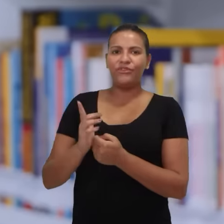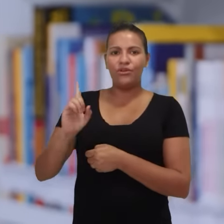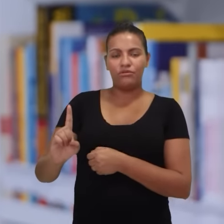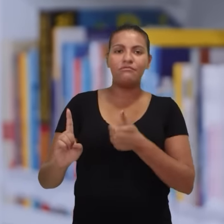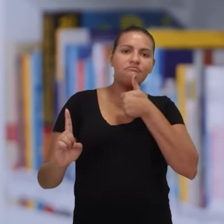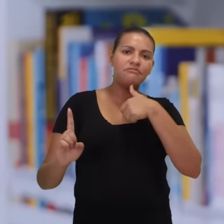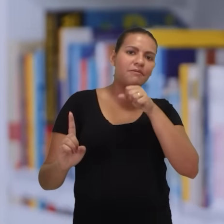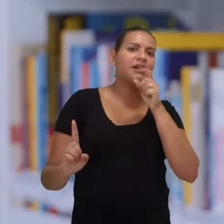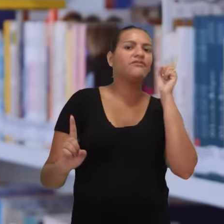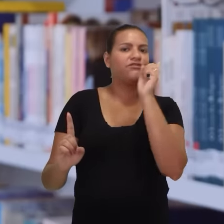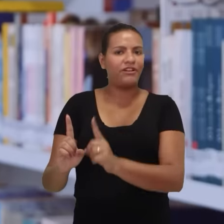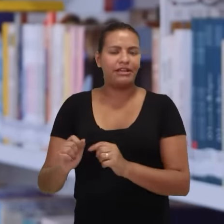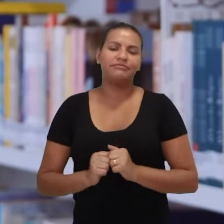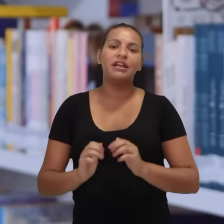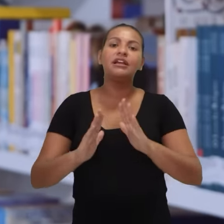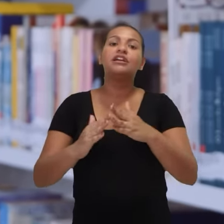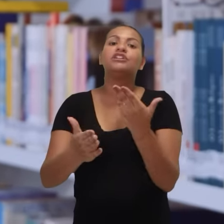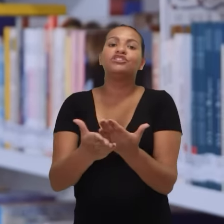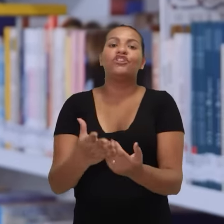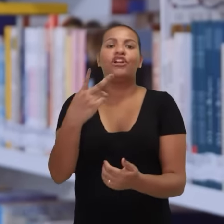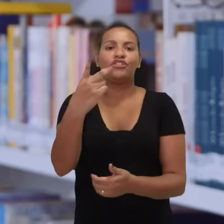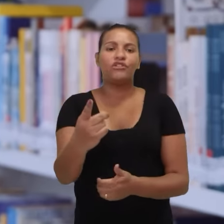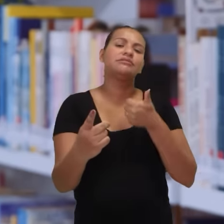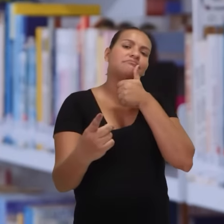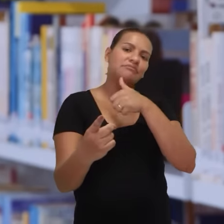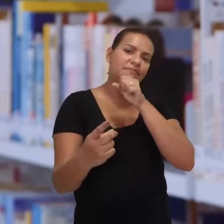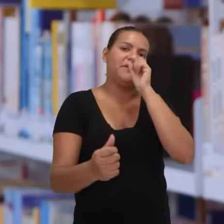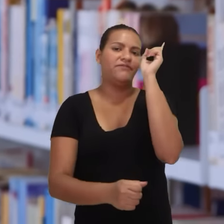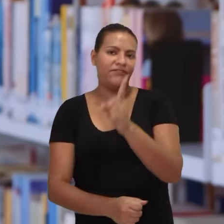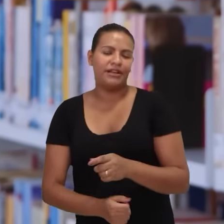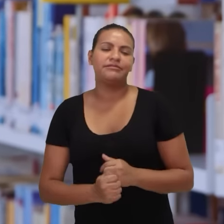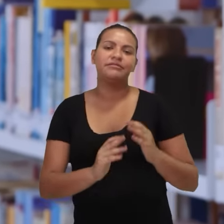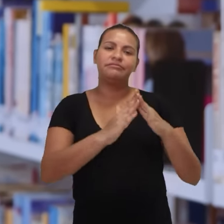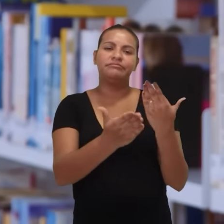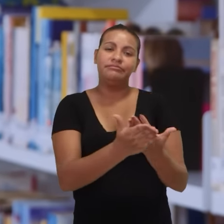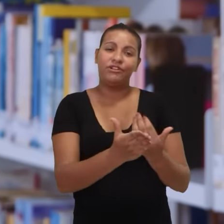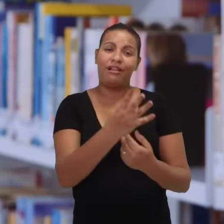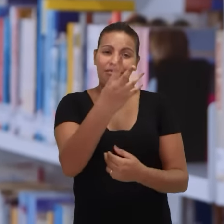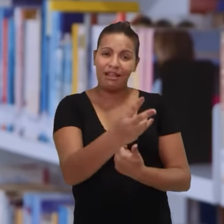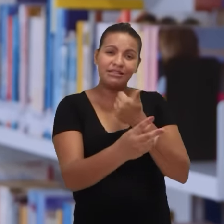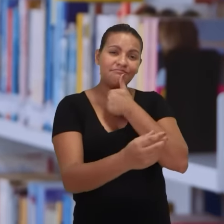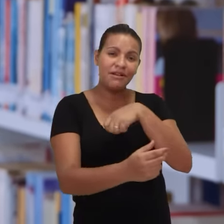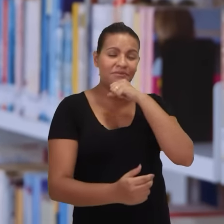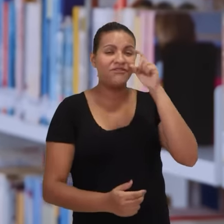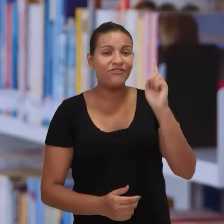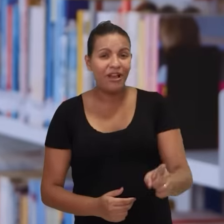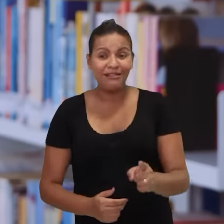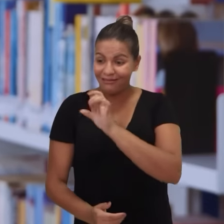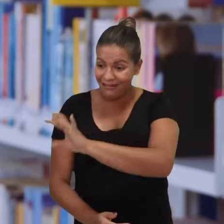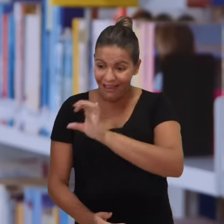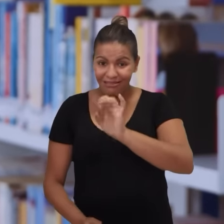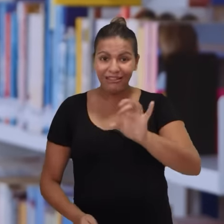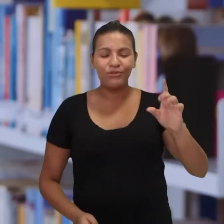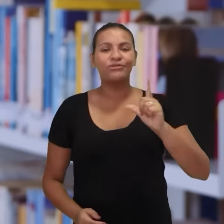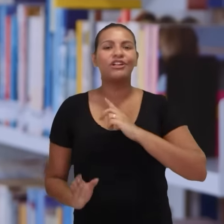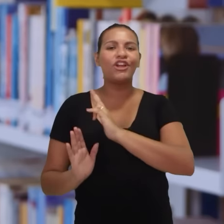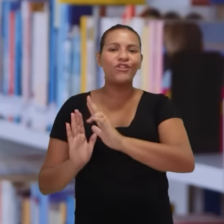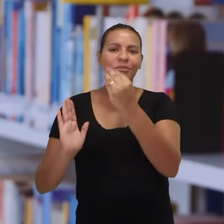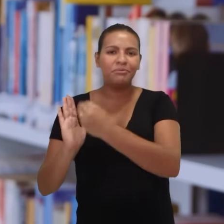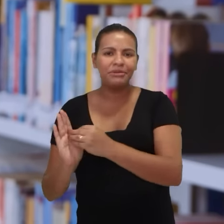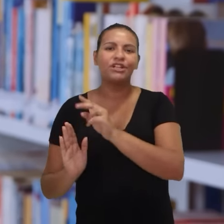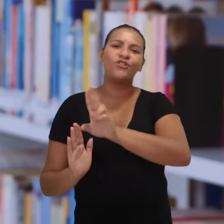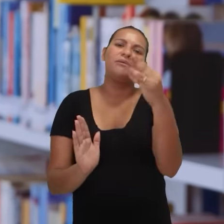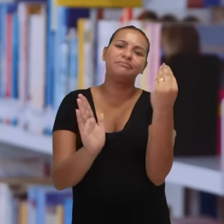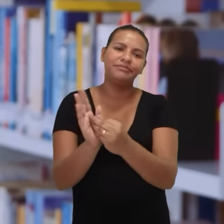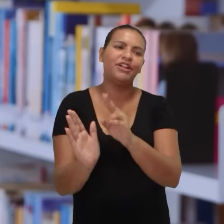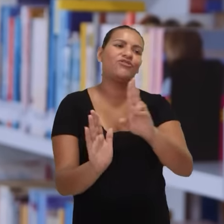fazer a matrícula do seu filho. Aí, quando a gente informatizou, a gente também conseguiu entender o tamanho da demanda, aonde a gente precisava